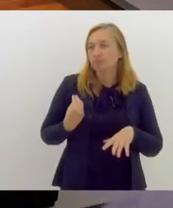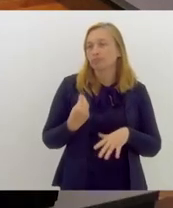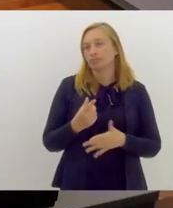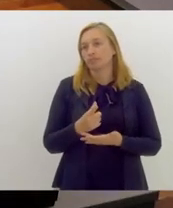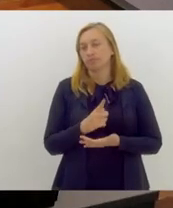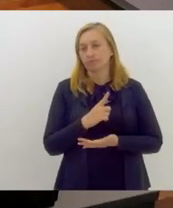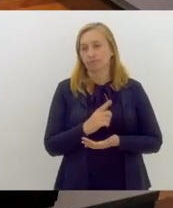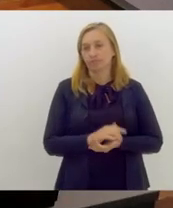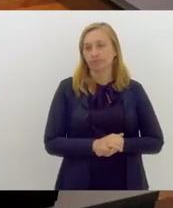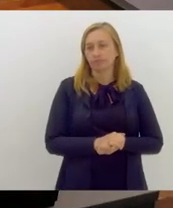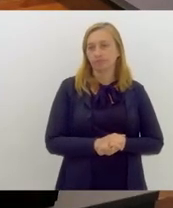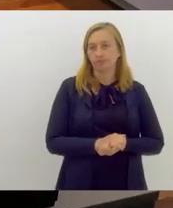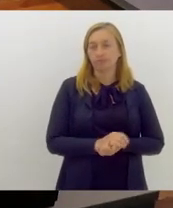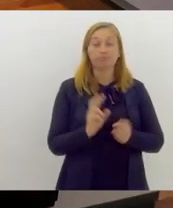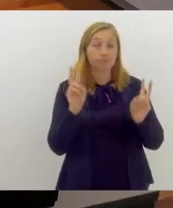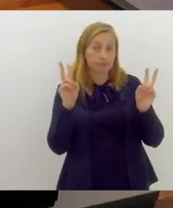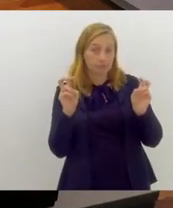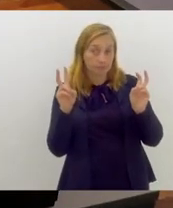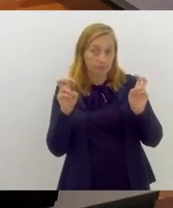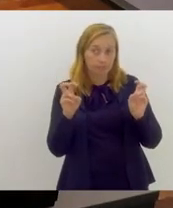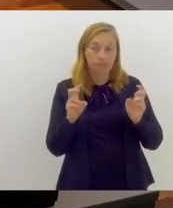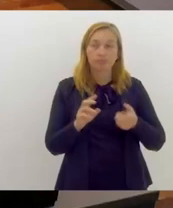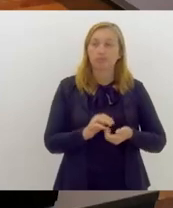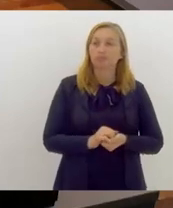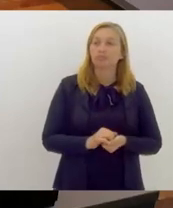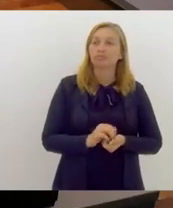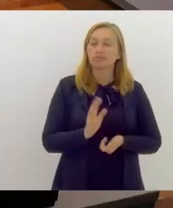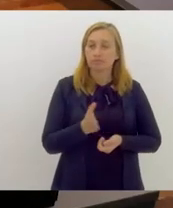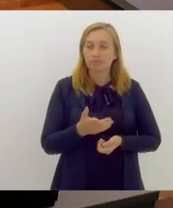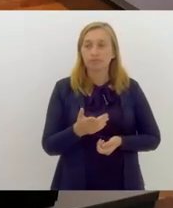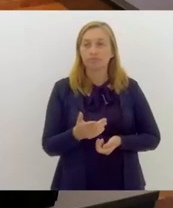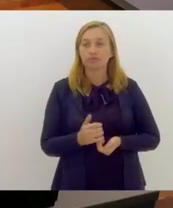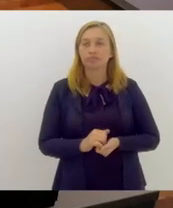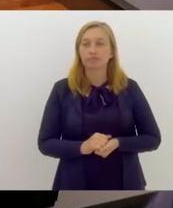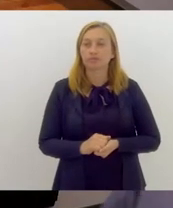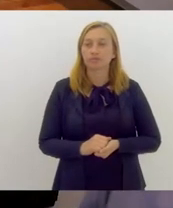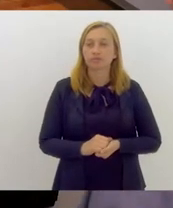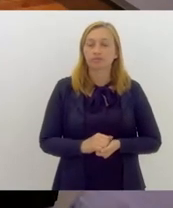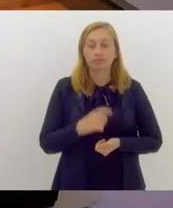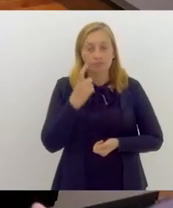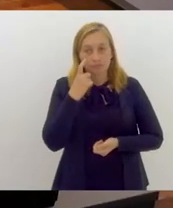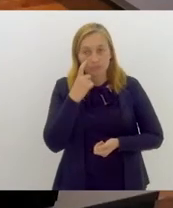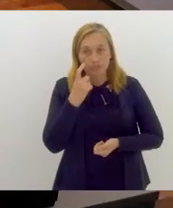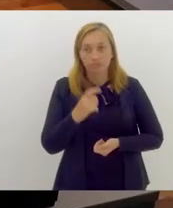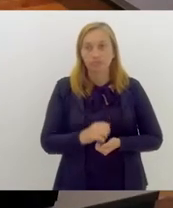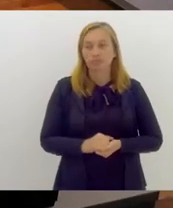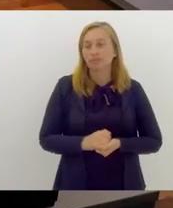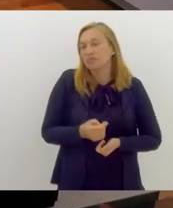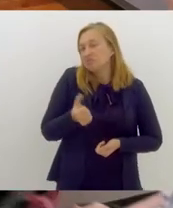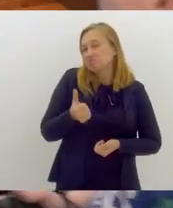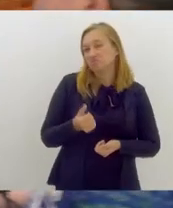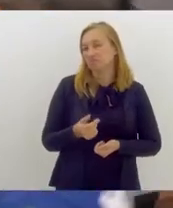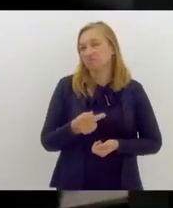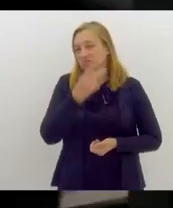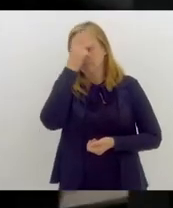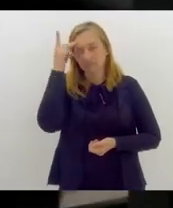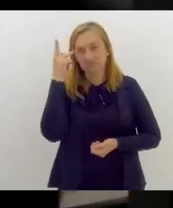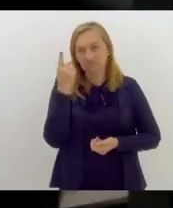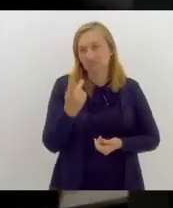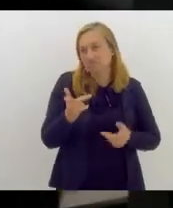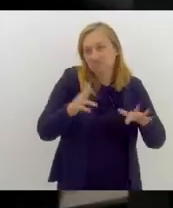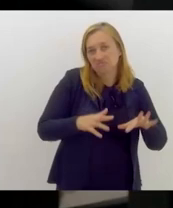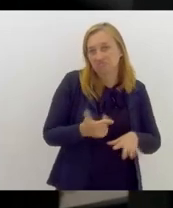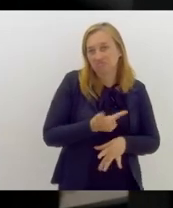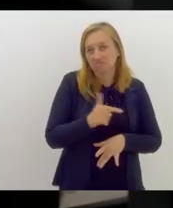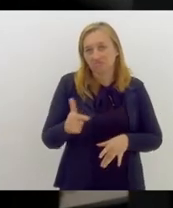e esse caso em específico nós já ouvimos dizer que a São poucas pessoas não faz